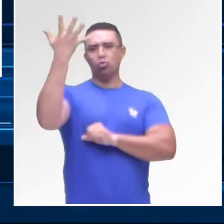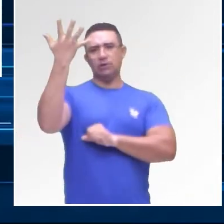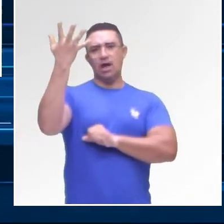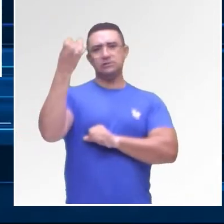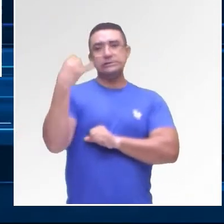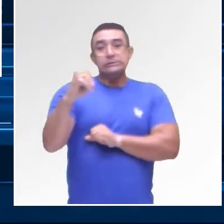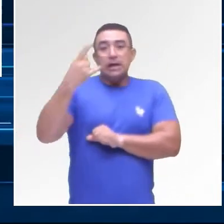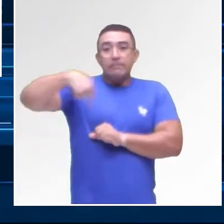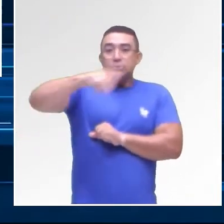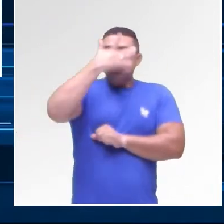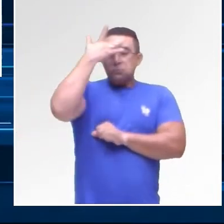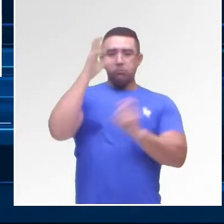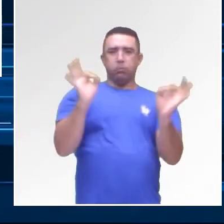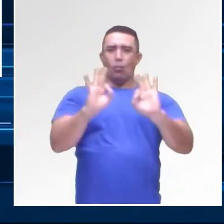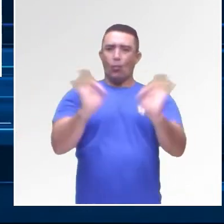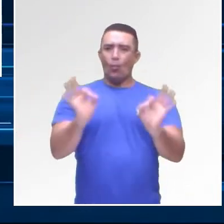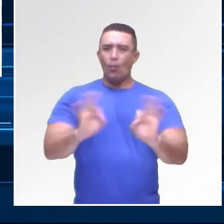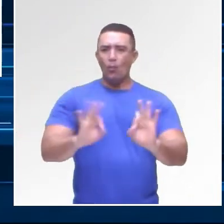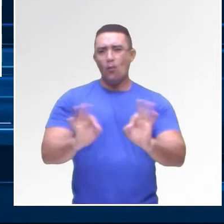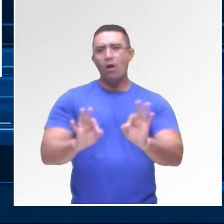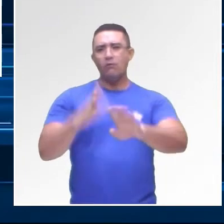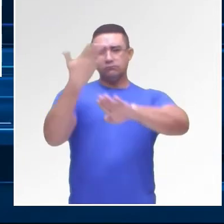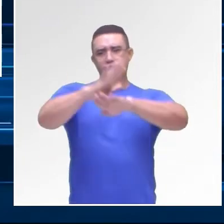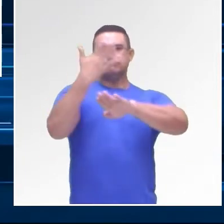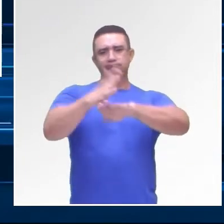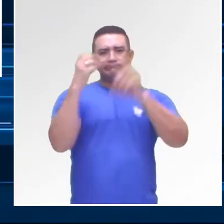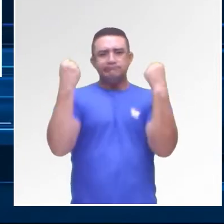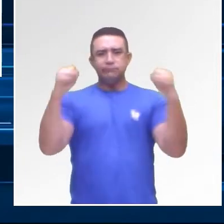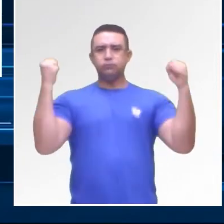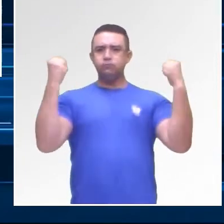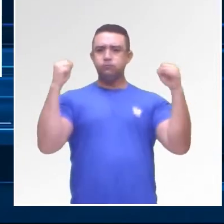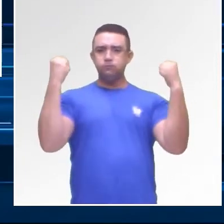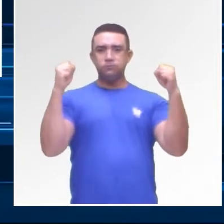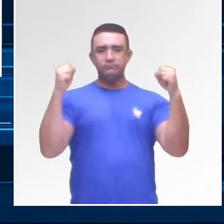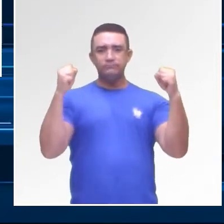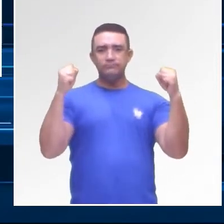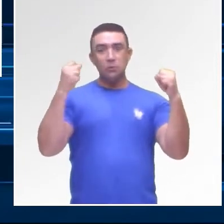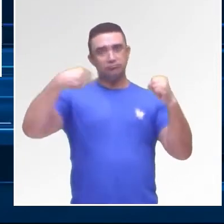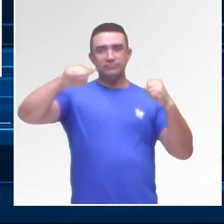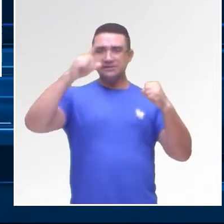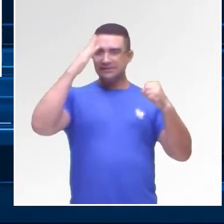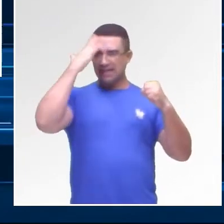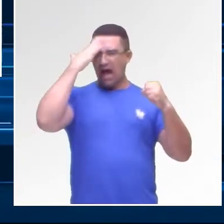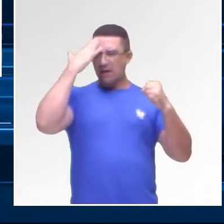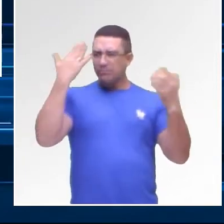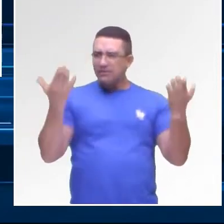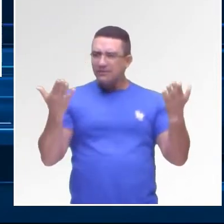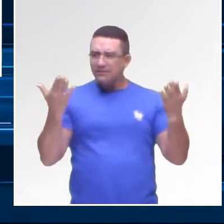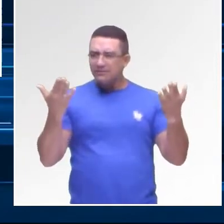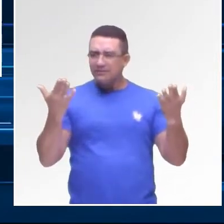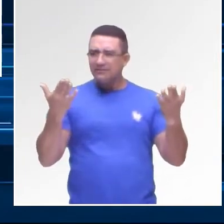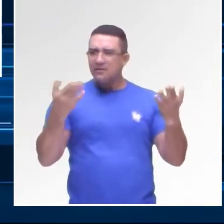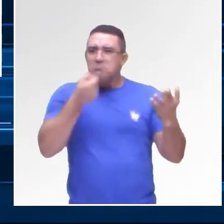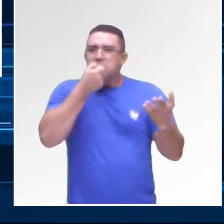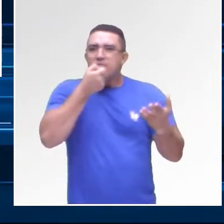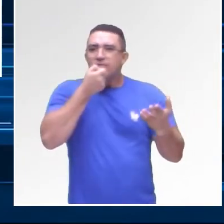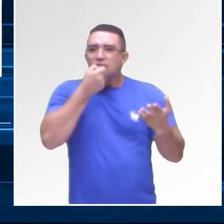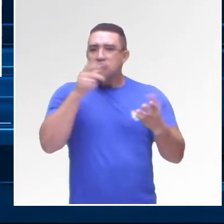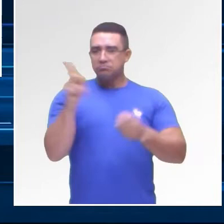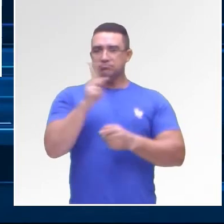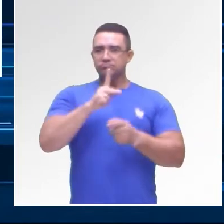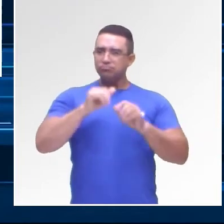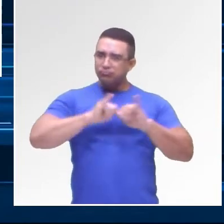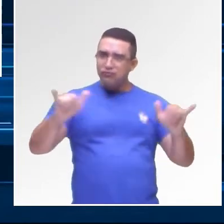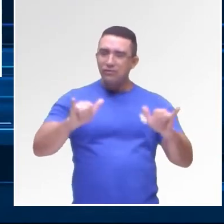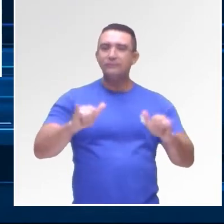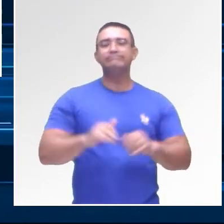fica sem fazer exercício físico. Vocês sabiam já dessas informações que os professores trouxeram? Não?